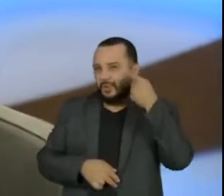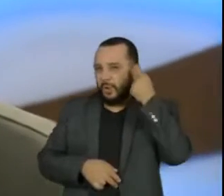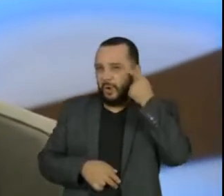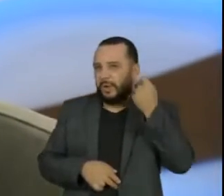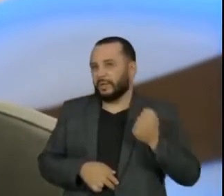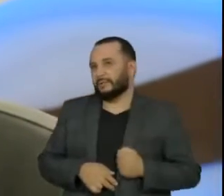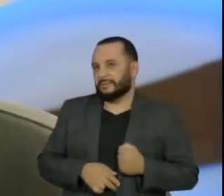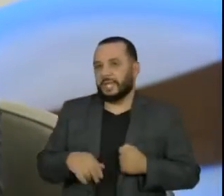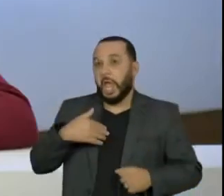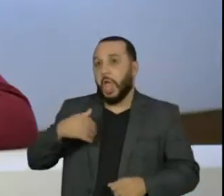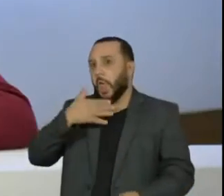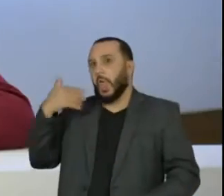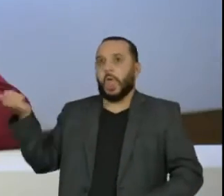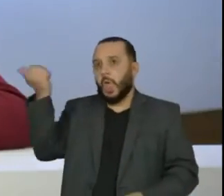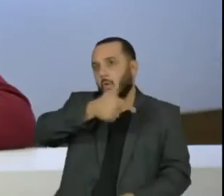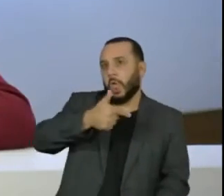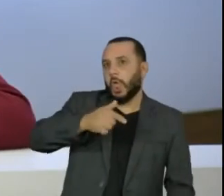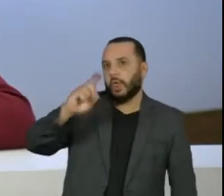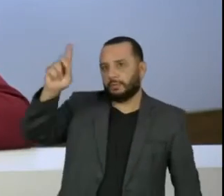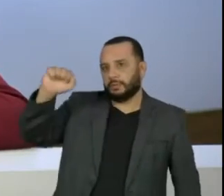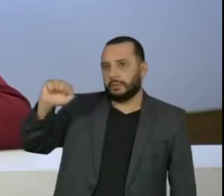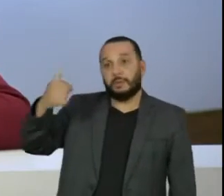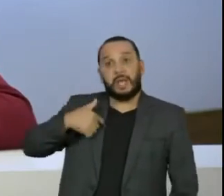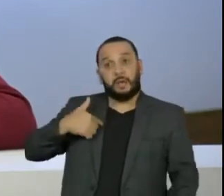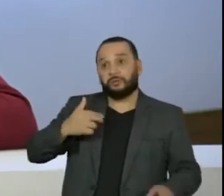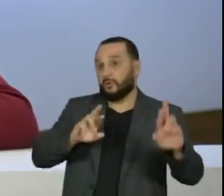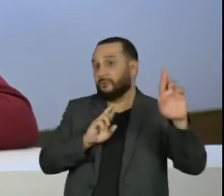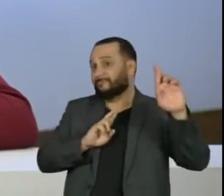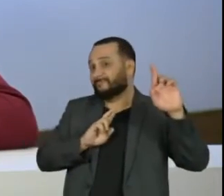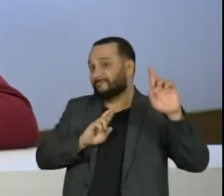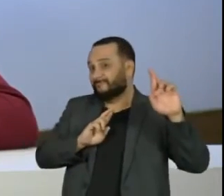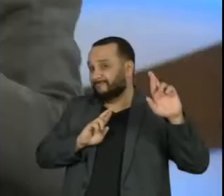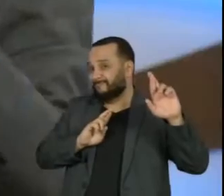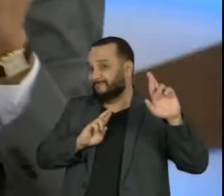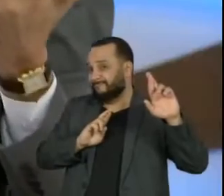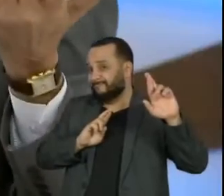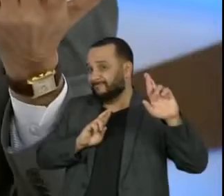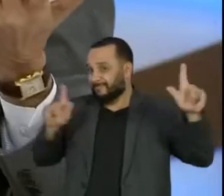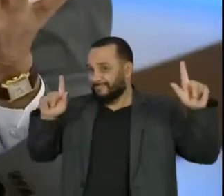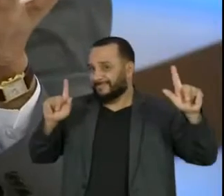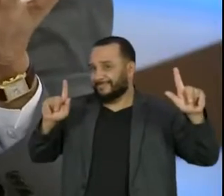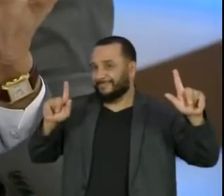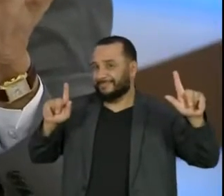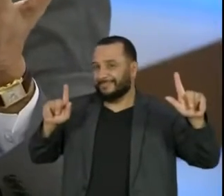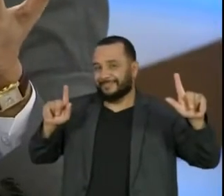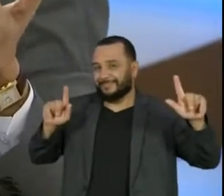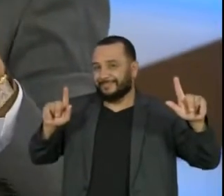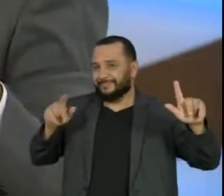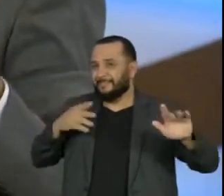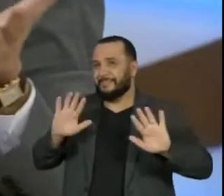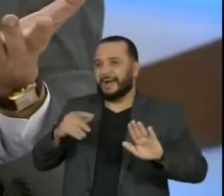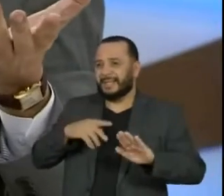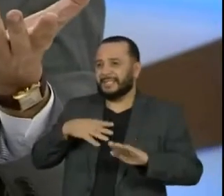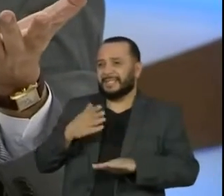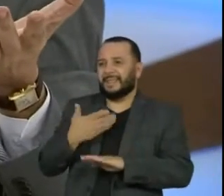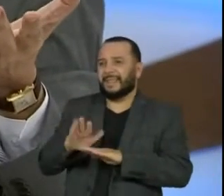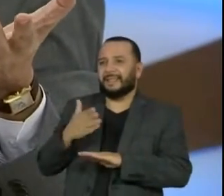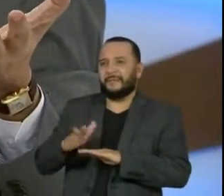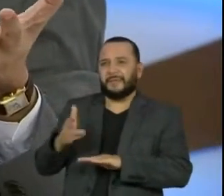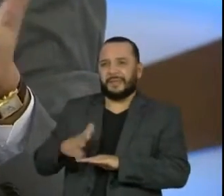melhor do que ele, não, tá? Eu sou diferente. Mas não tem nada a ver. Né? Não tem nada a